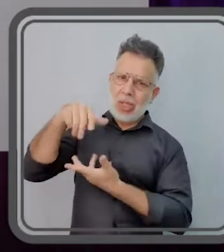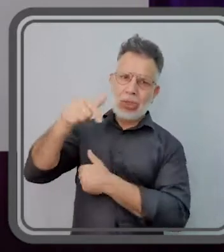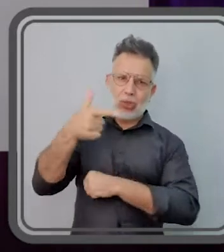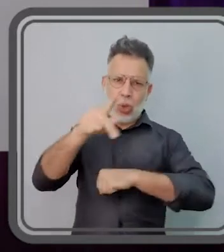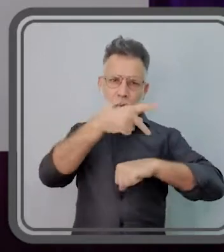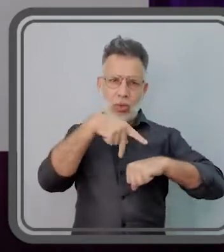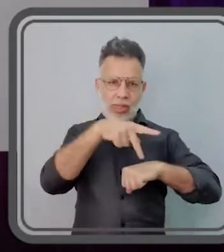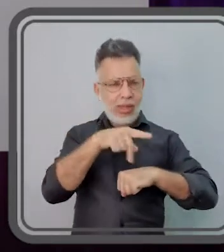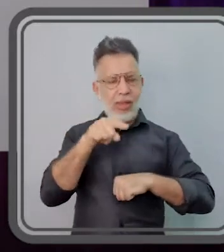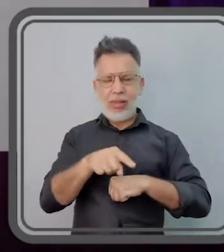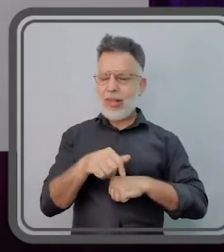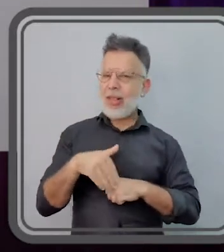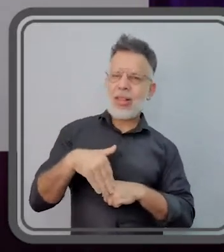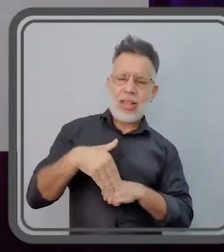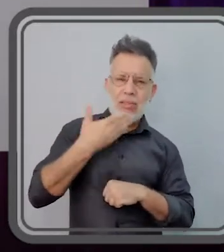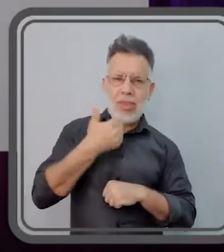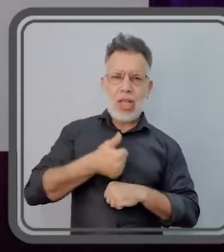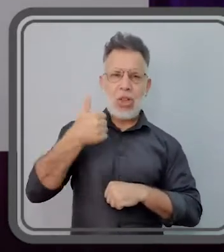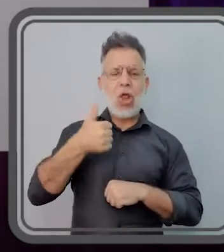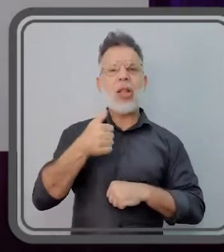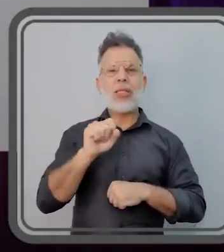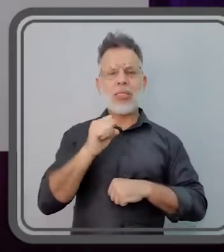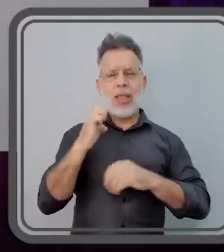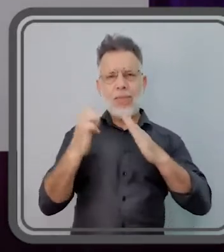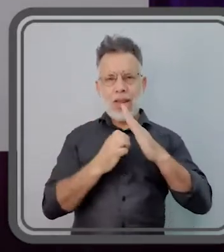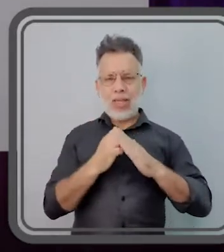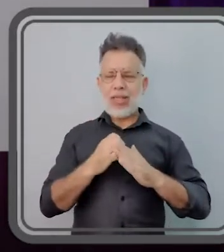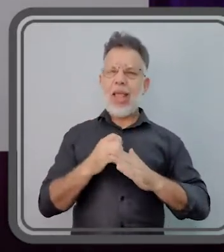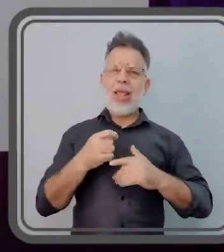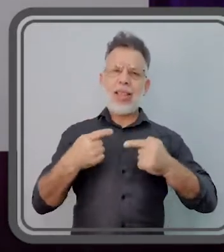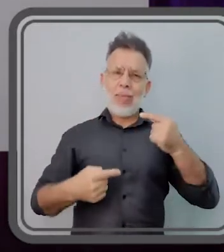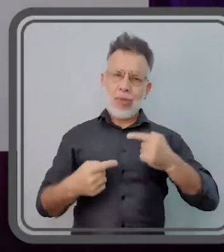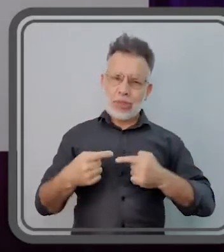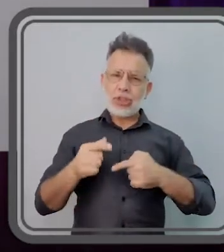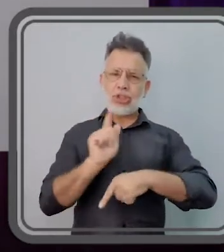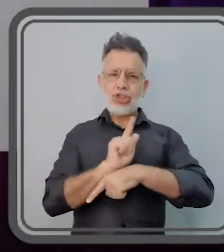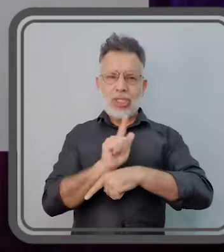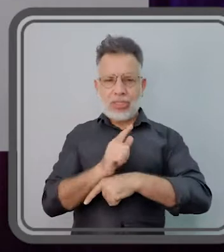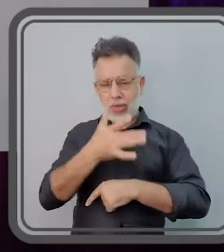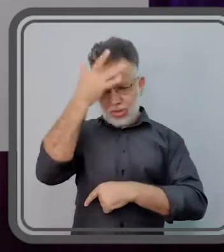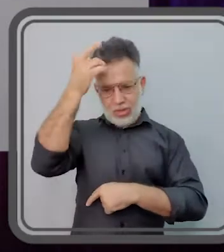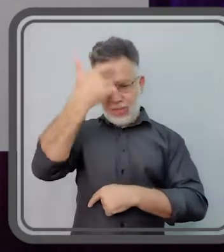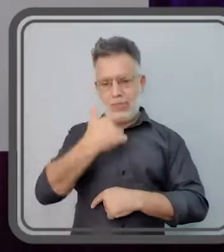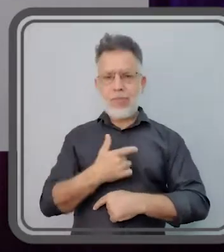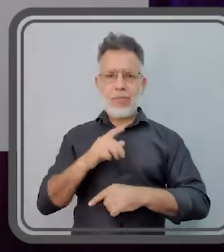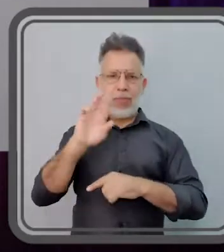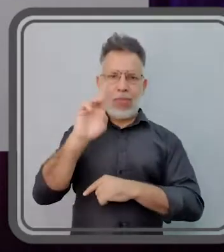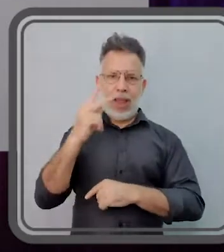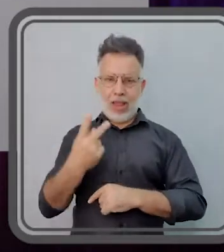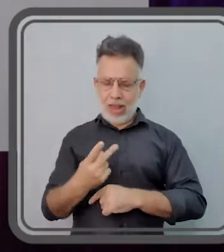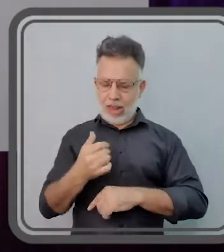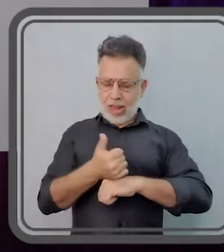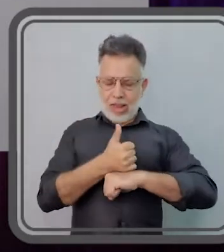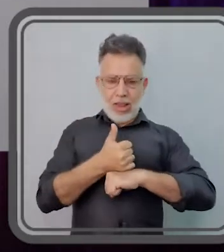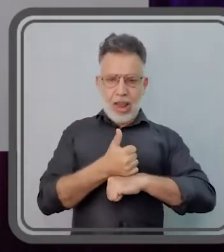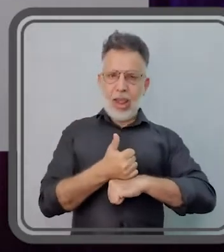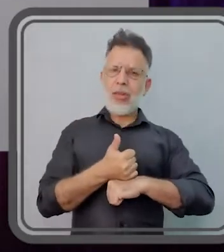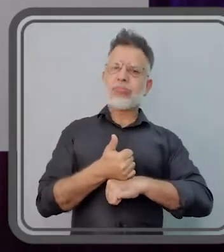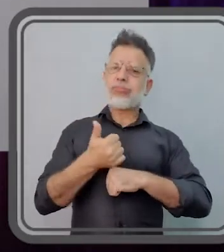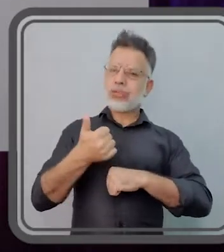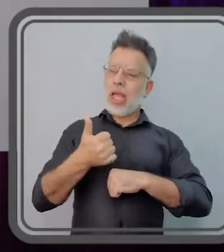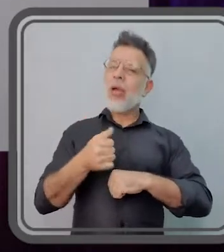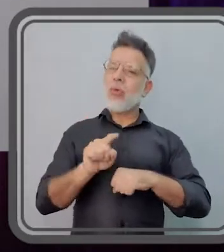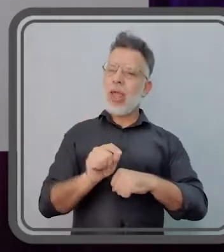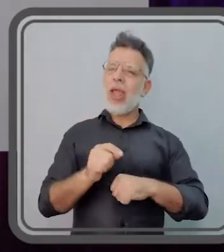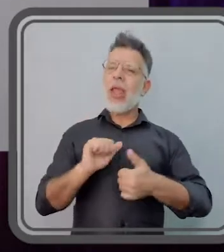dado para as empresas que têm as melhores políticas de gestão de pessoas, né? E qualidade também, né? Em gestão de carreiras. E para falar